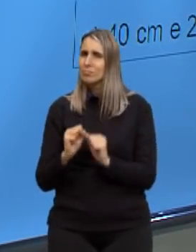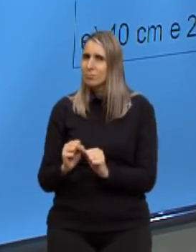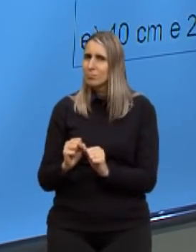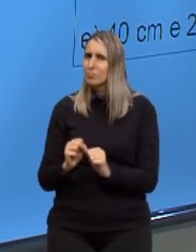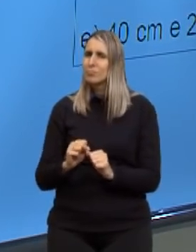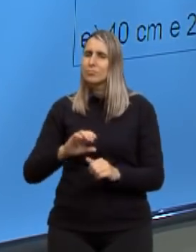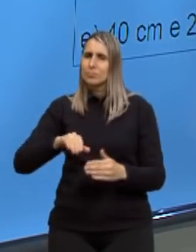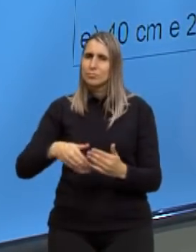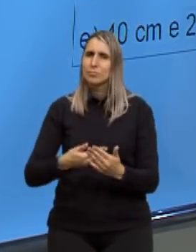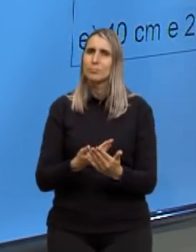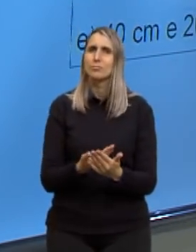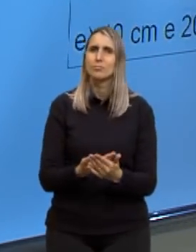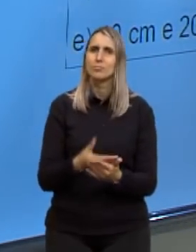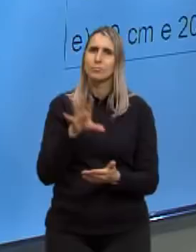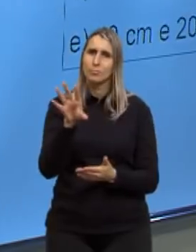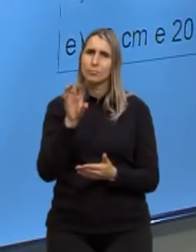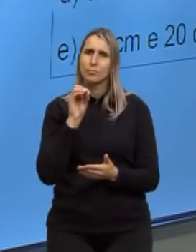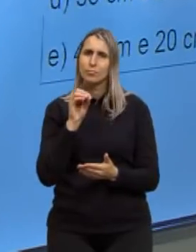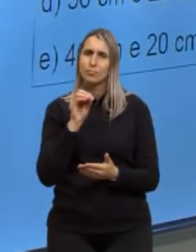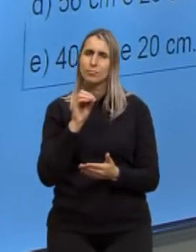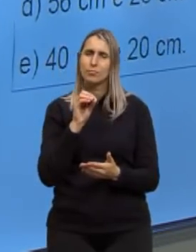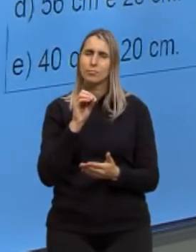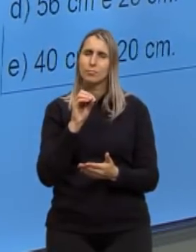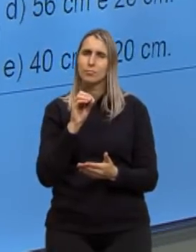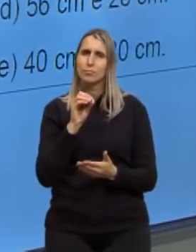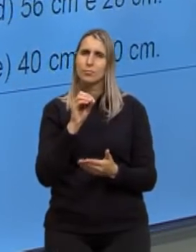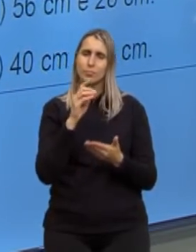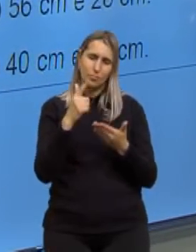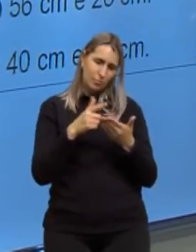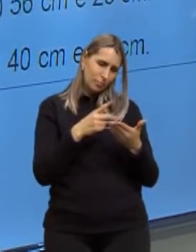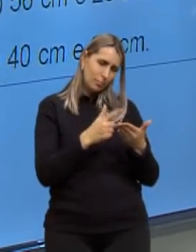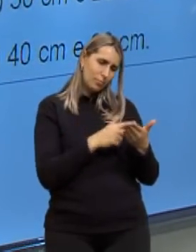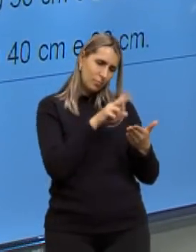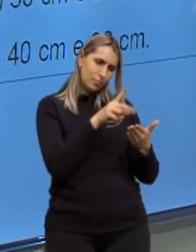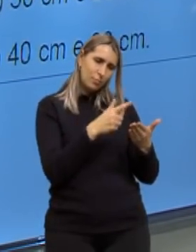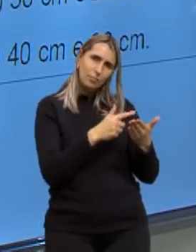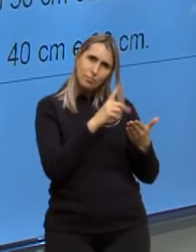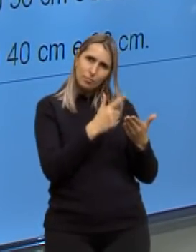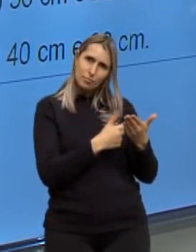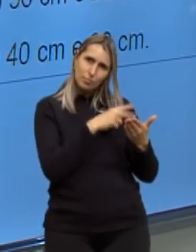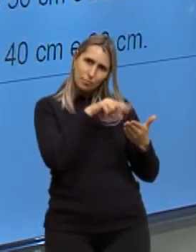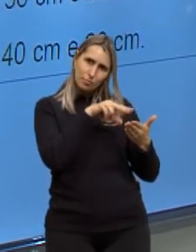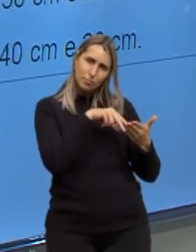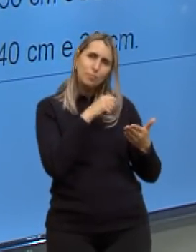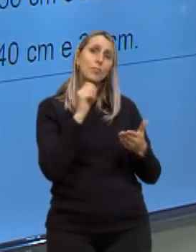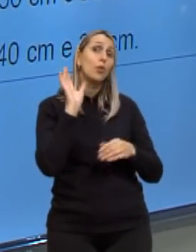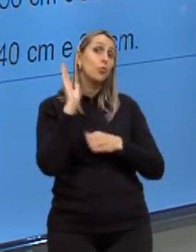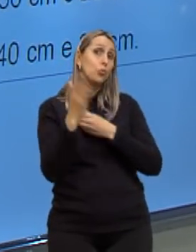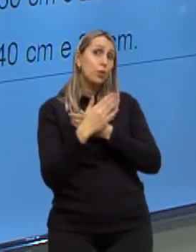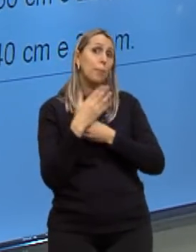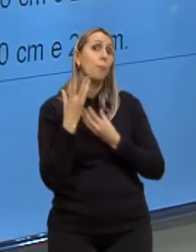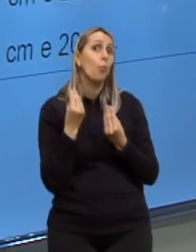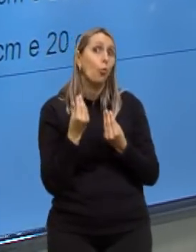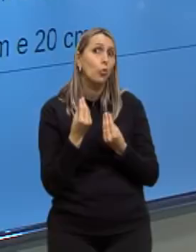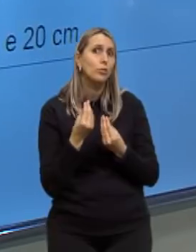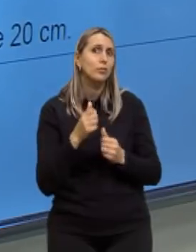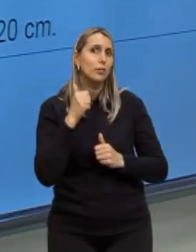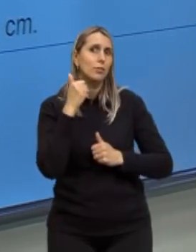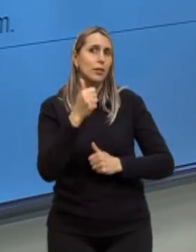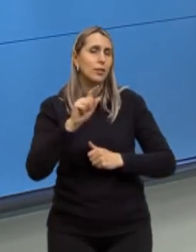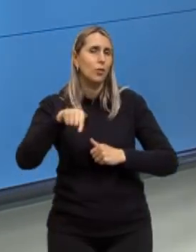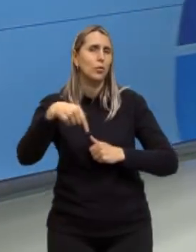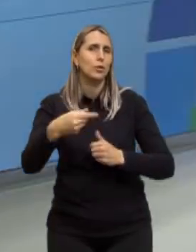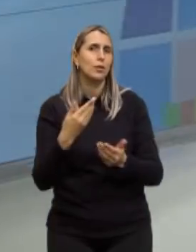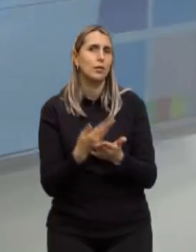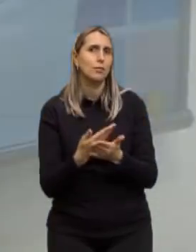tiver oportunidade pega lá coloca na cabeceira e da uma lidinha que vai ajudar um monte tá bom fique bem e até a